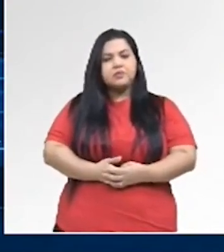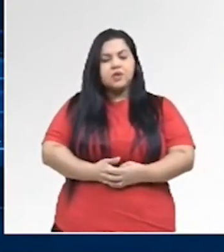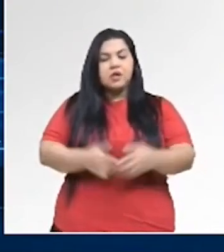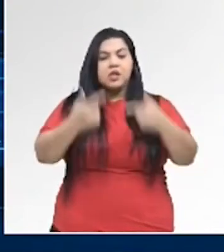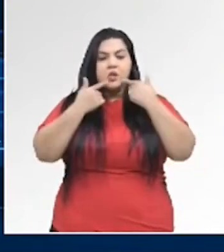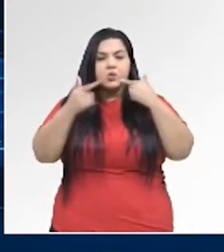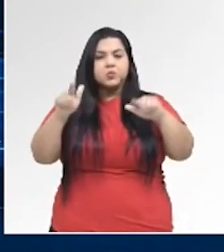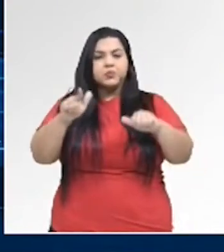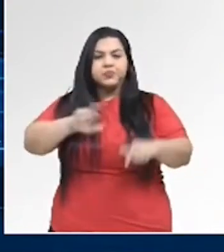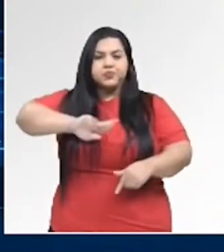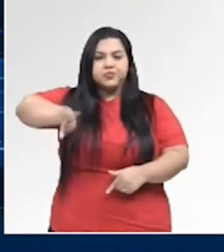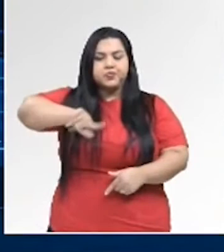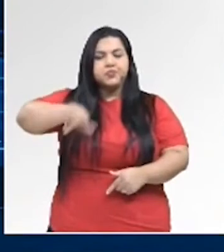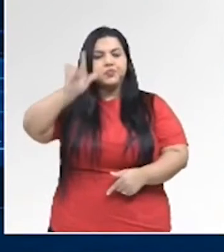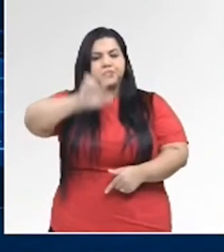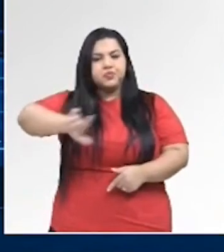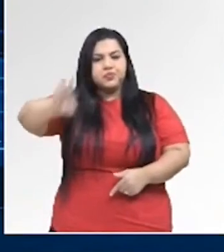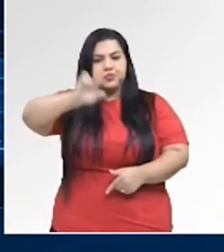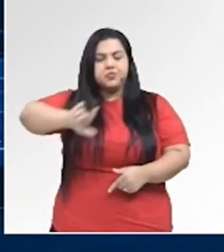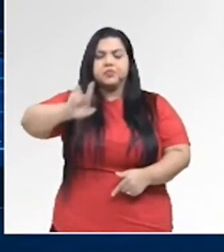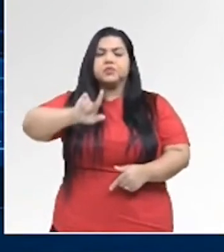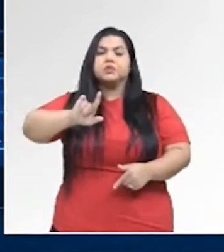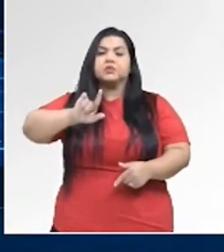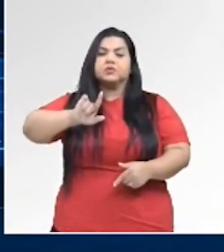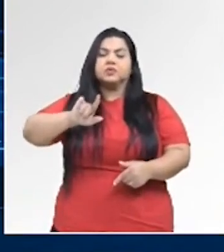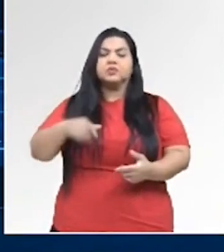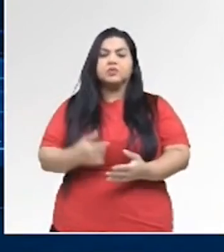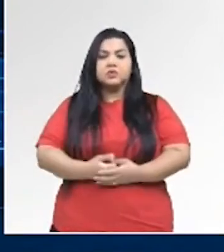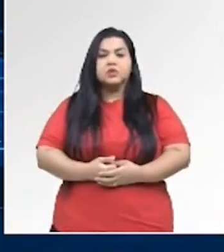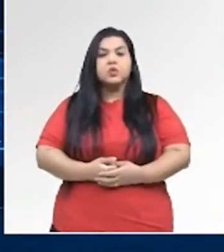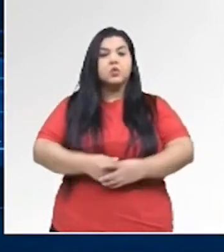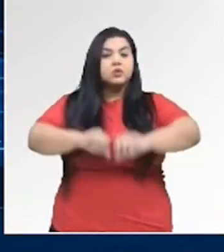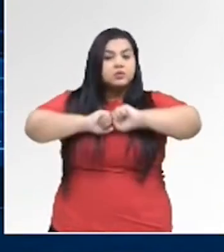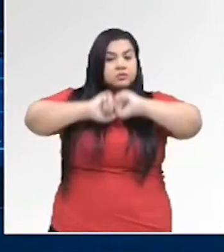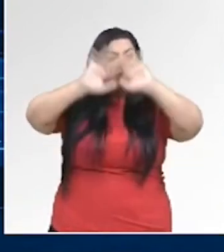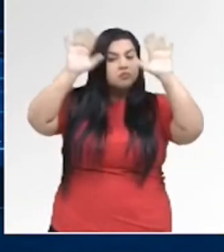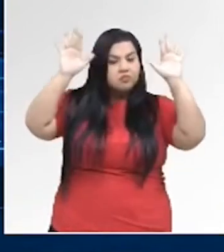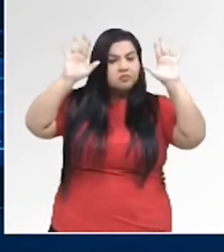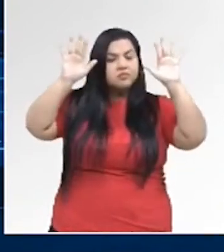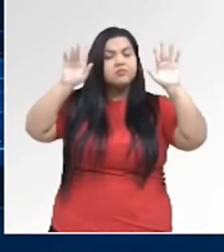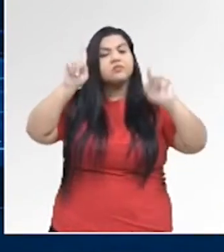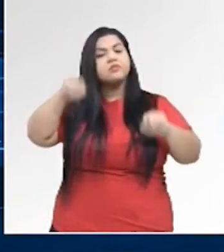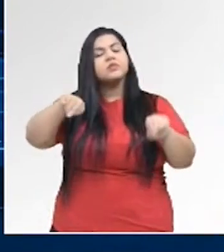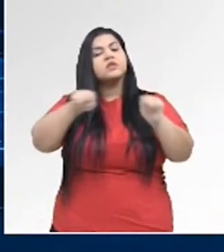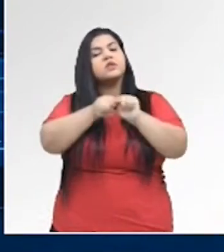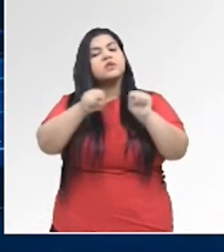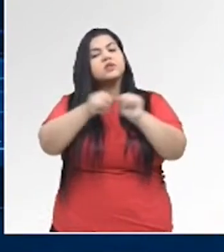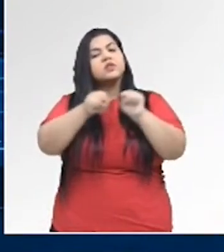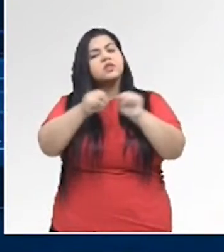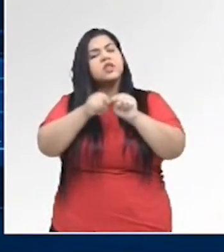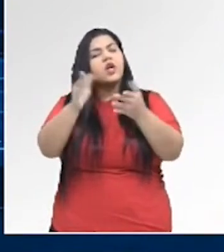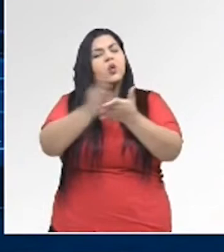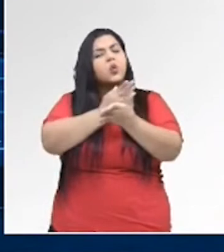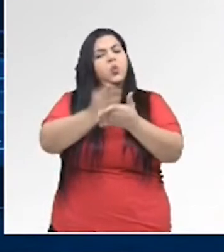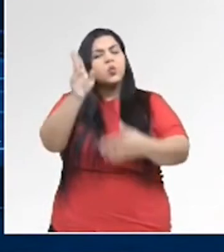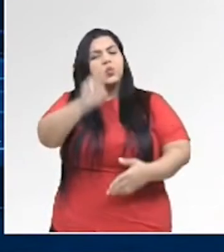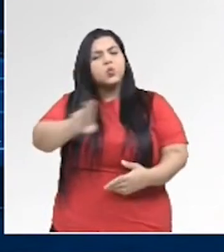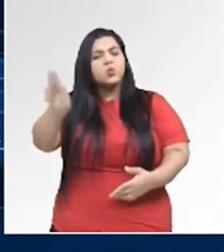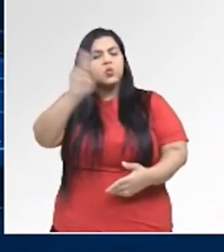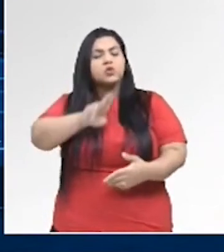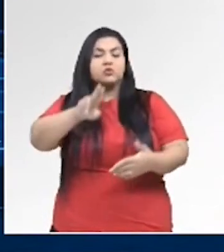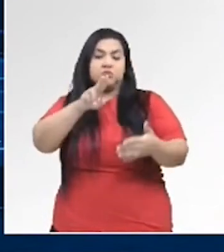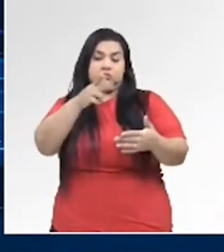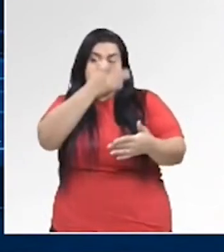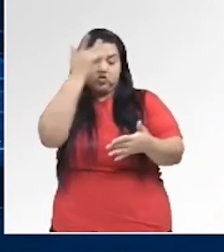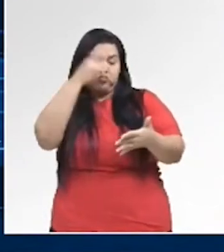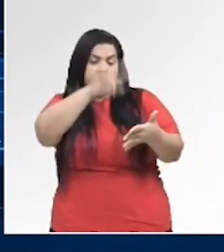literária, ela, além de ser esclarecedora, ela tem alguma utilidade para o